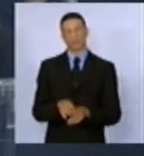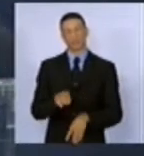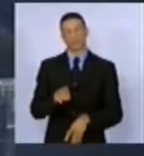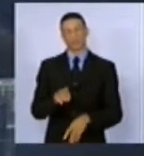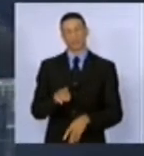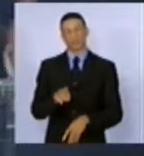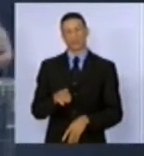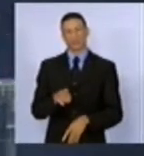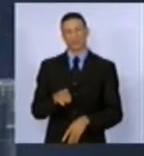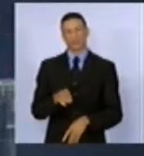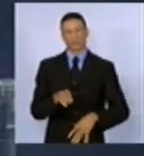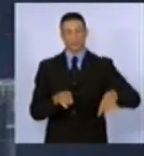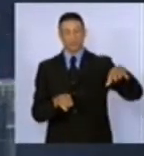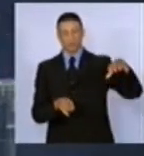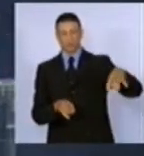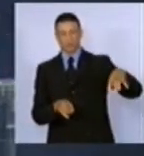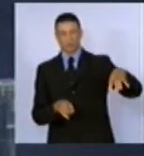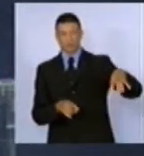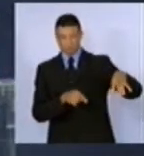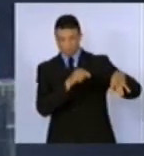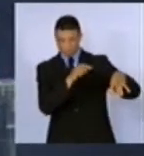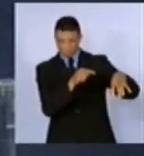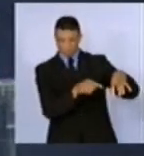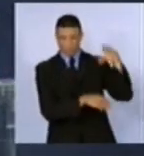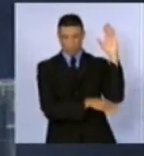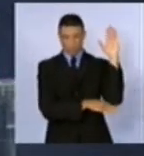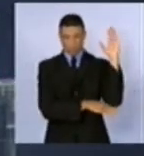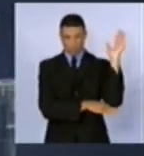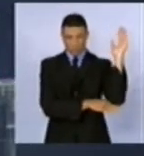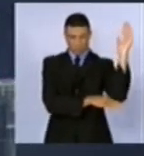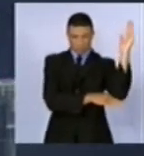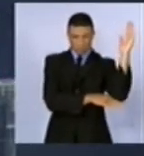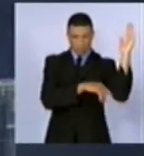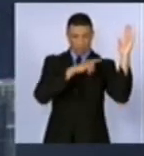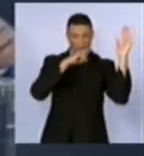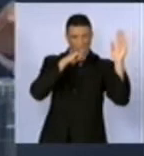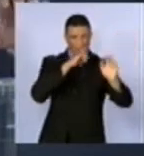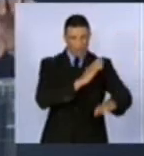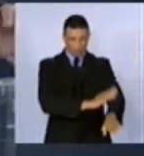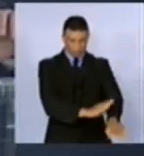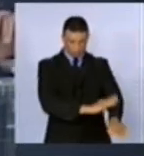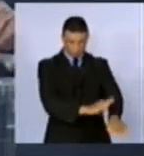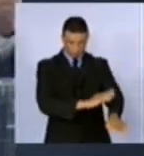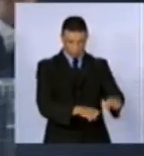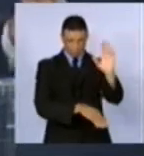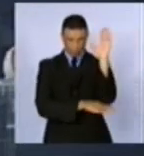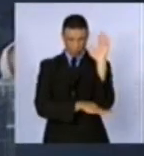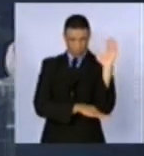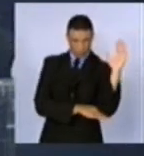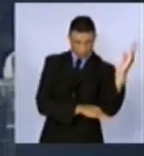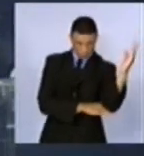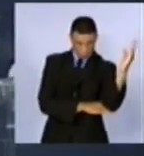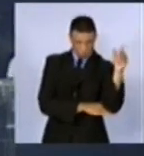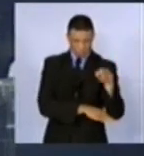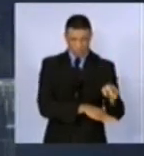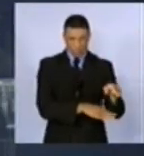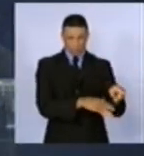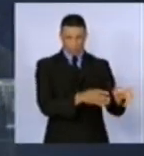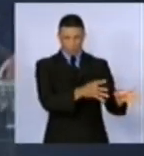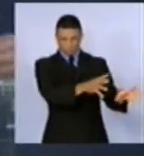no campo se nos encontrarmos uma forma de pegar o metano